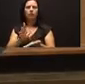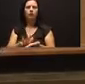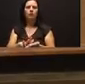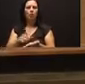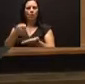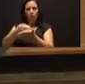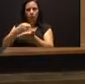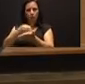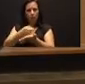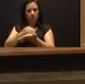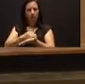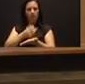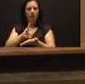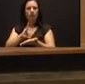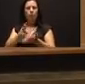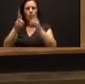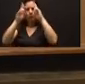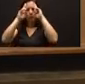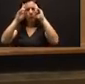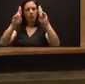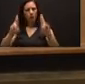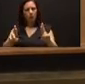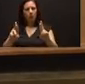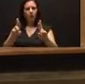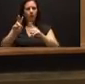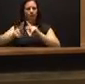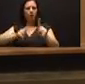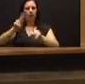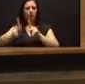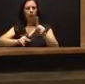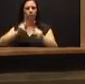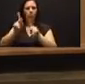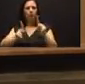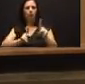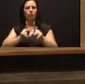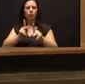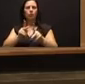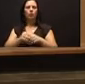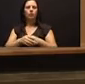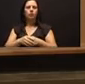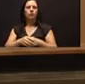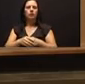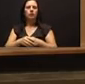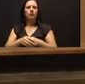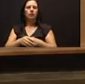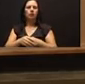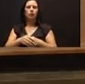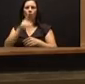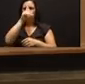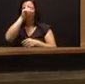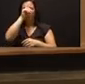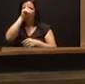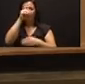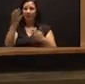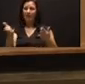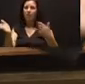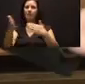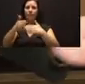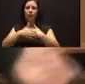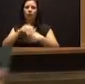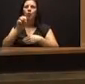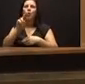cobrado constantemente um respeito com a nossa população, um respeito com o nosso munícipe, praticamente o hospital fechado, a UPA